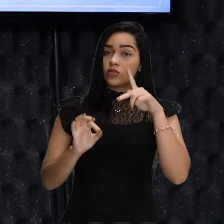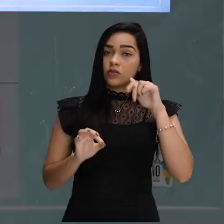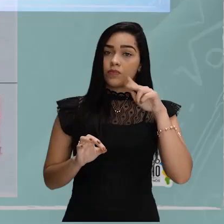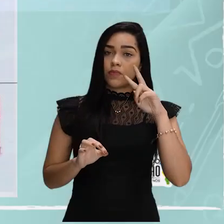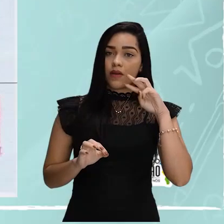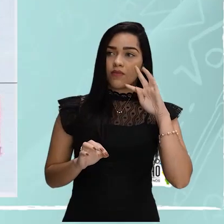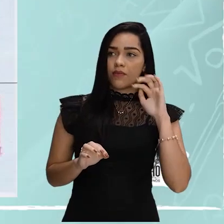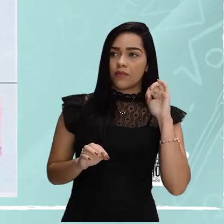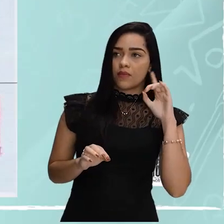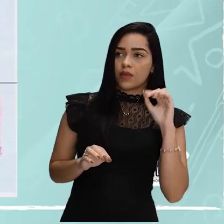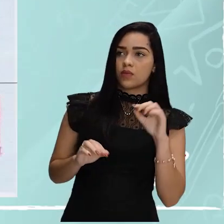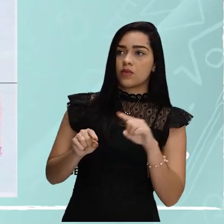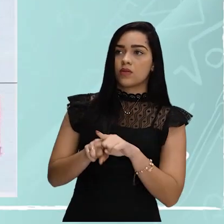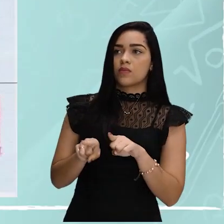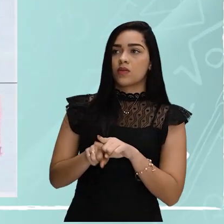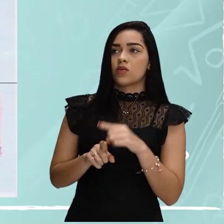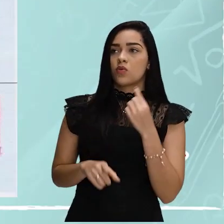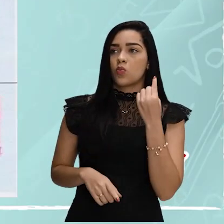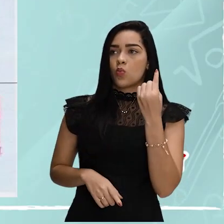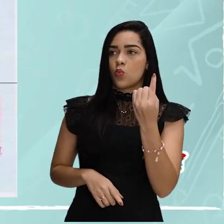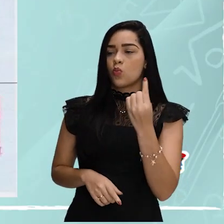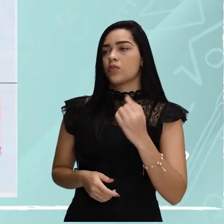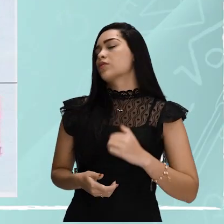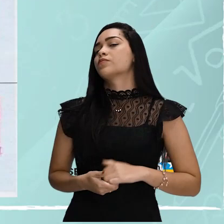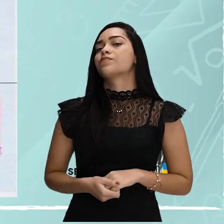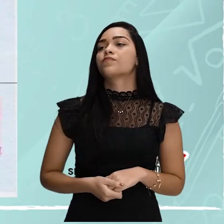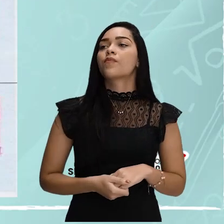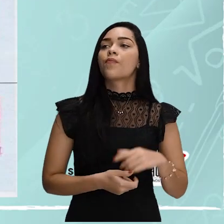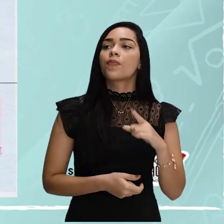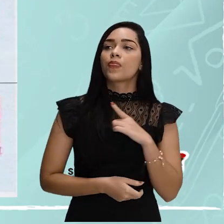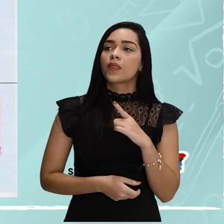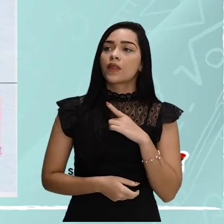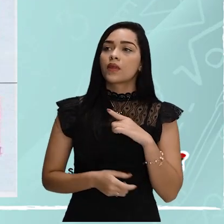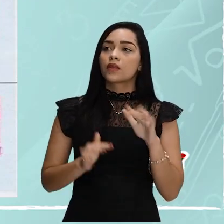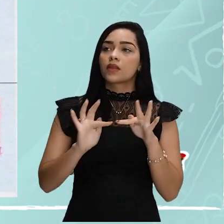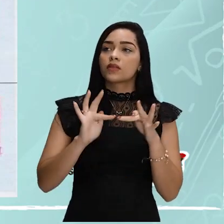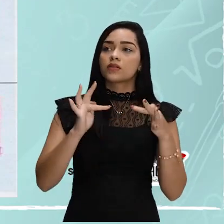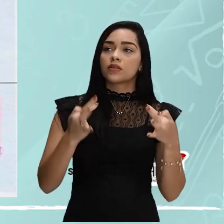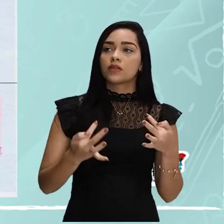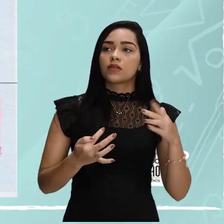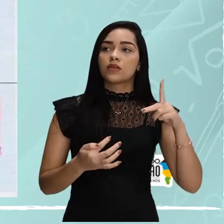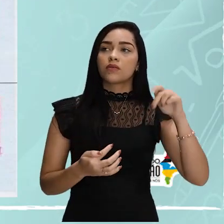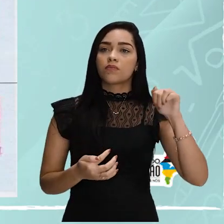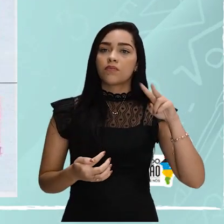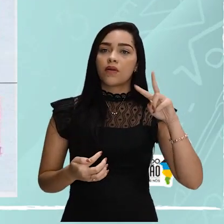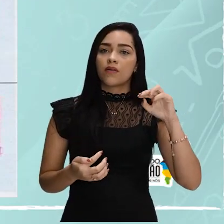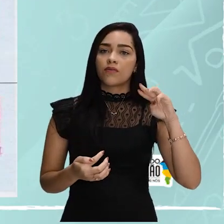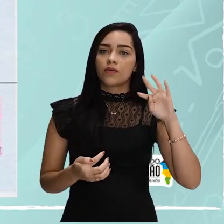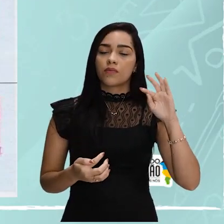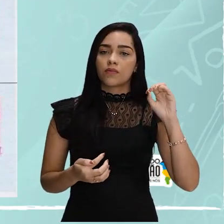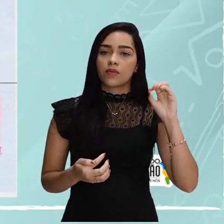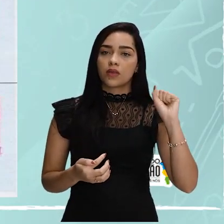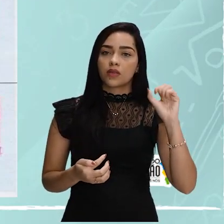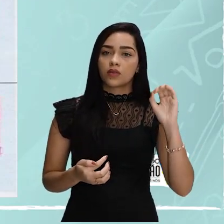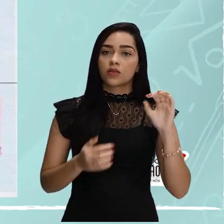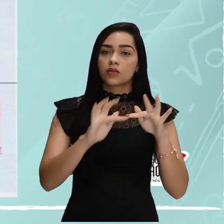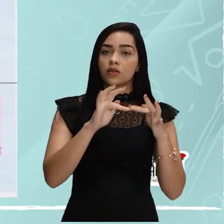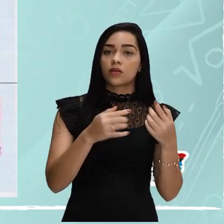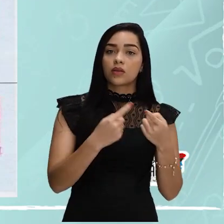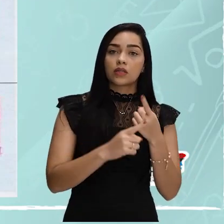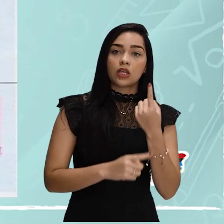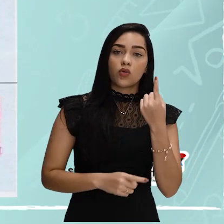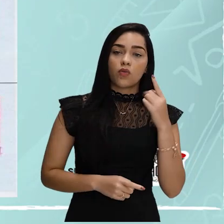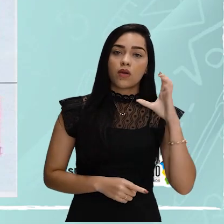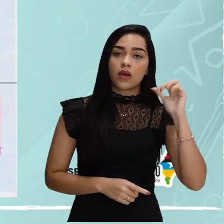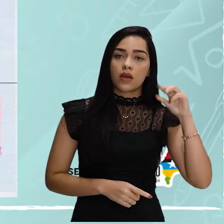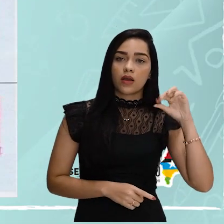pavimento e apenas uma única camada. Então, é um epitélio simples e pavimentoso. Simples porque tem uma